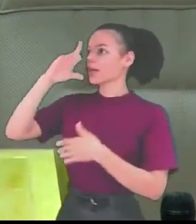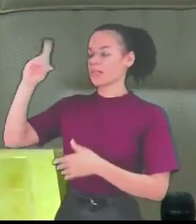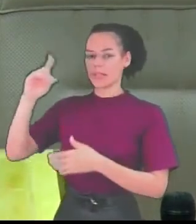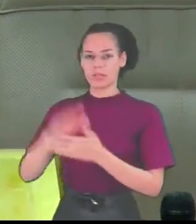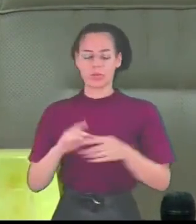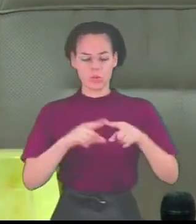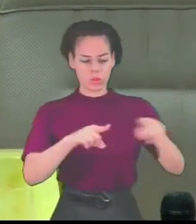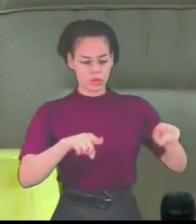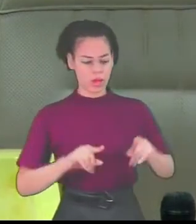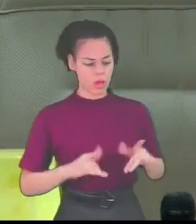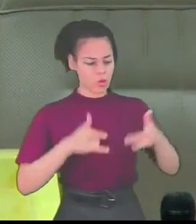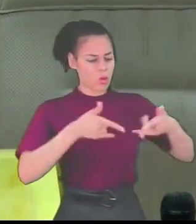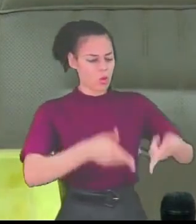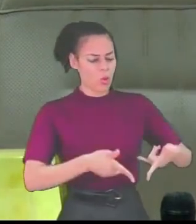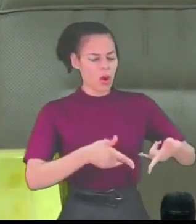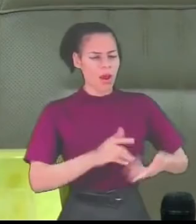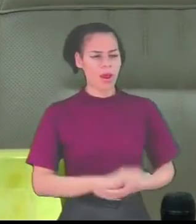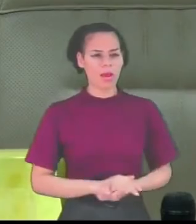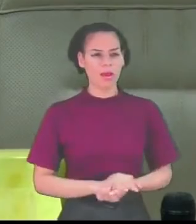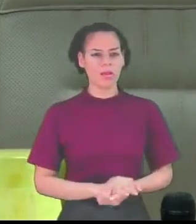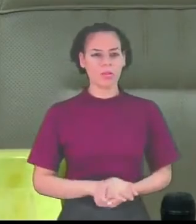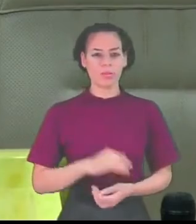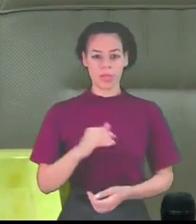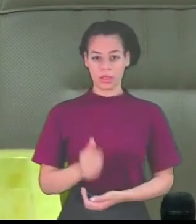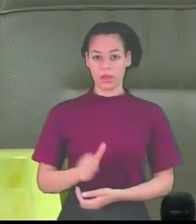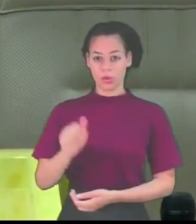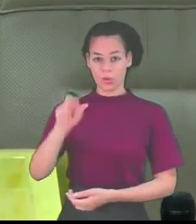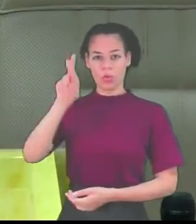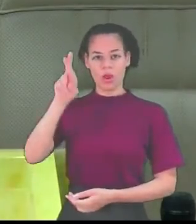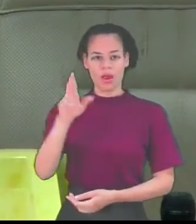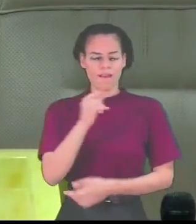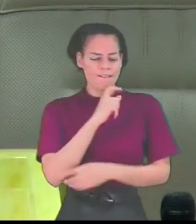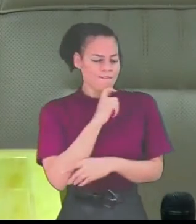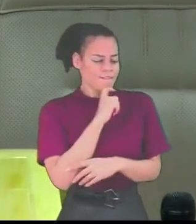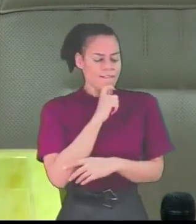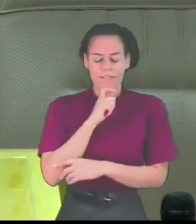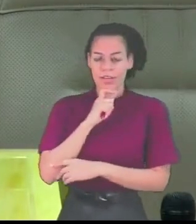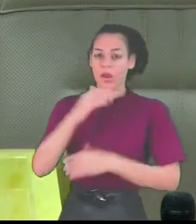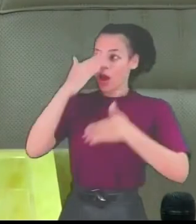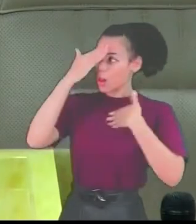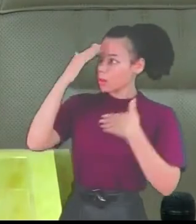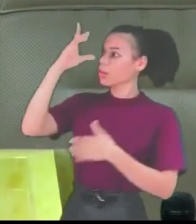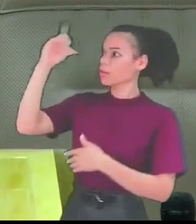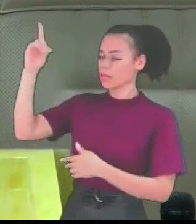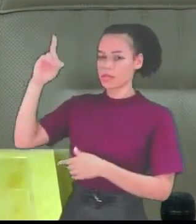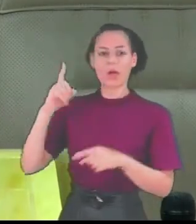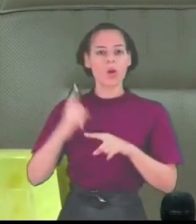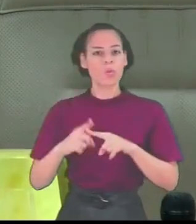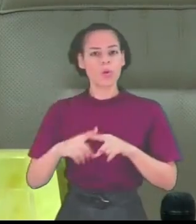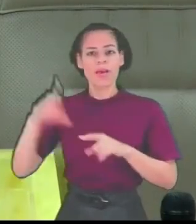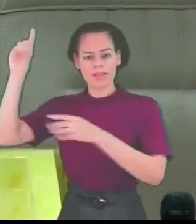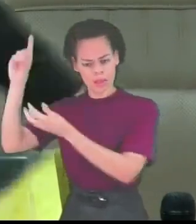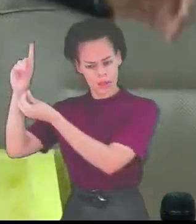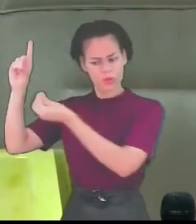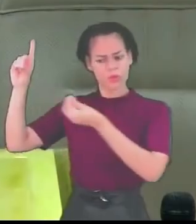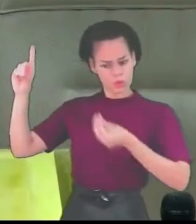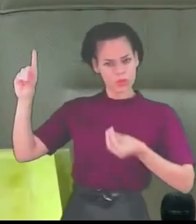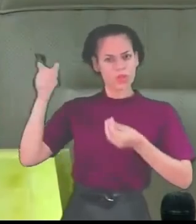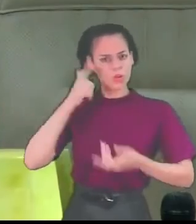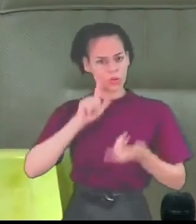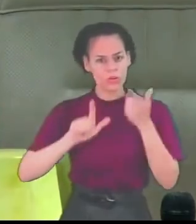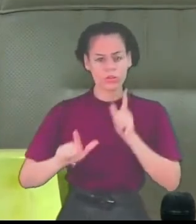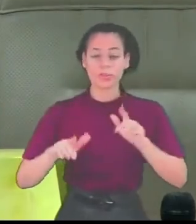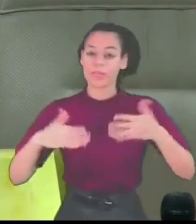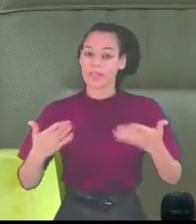confortável filho ligar o ar condicionado agradeço a Deus porque ele entendeu condição de você tem aquilo na sua vida muito